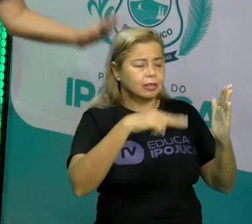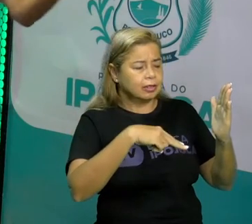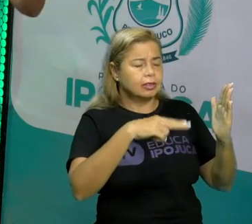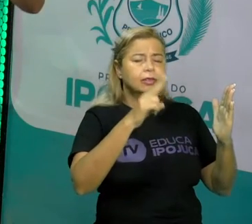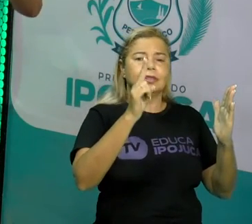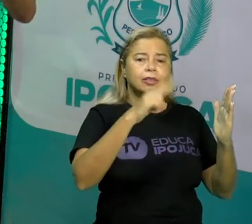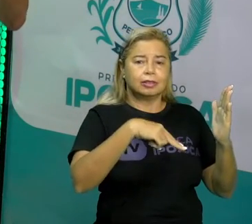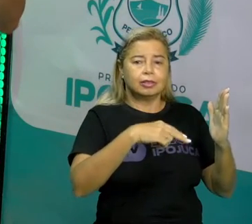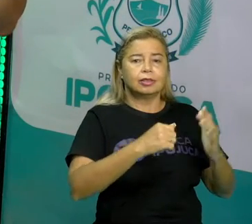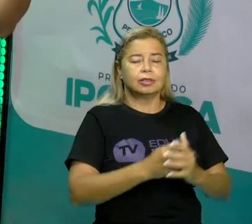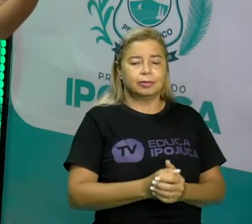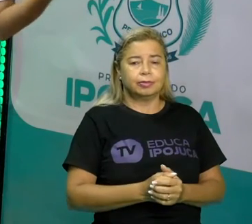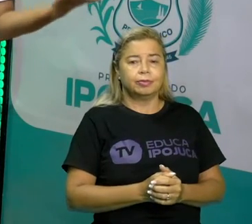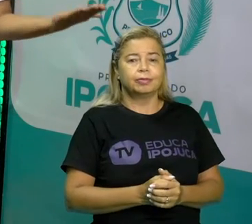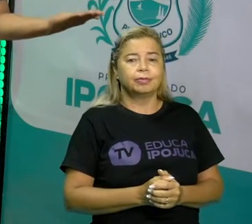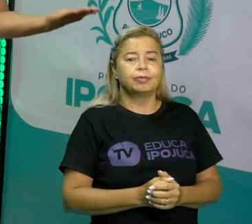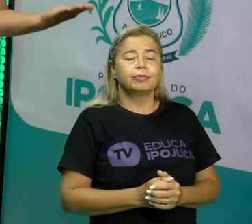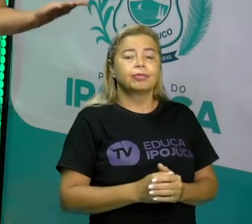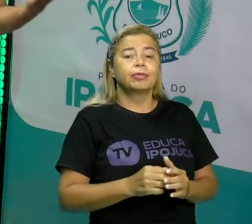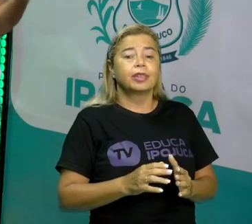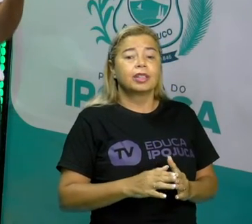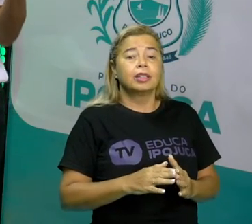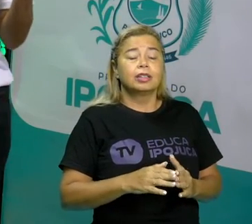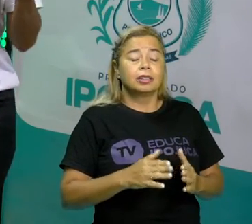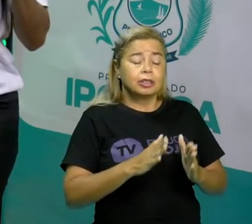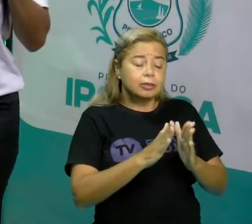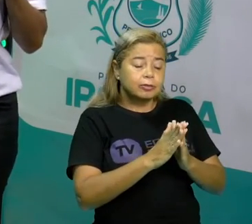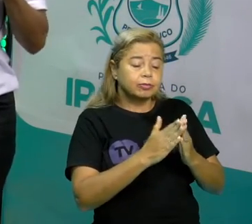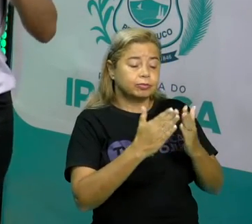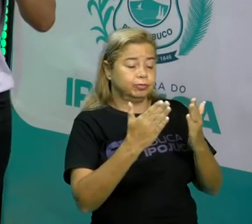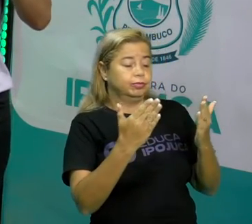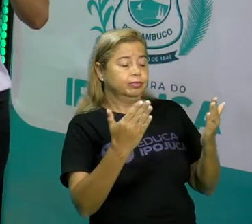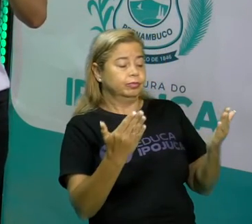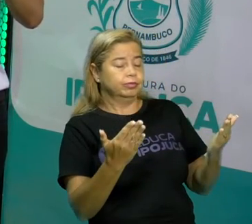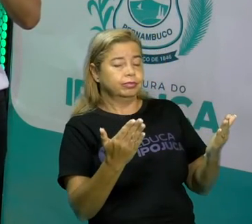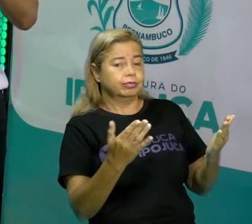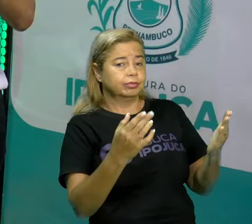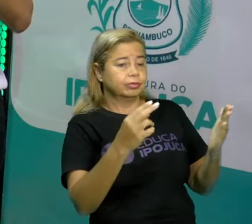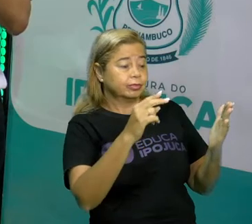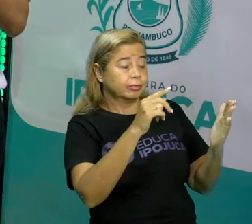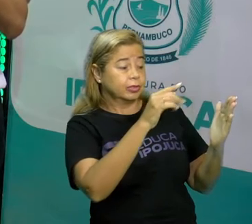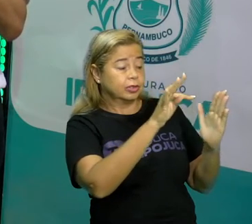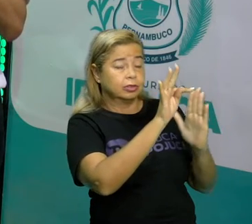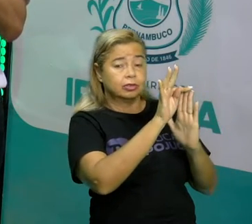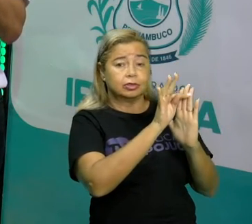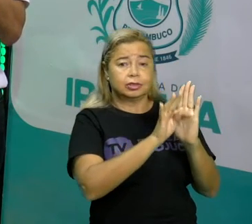tem. Quando a gente lê um texto, a gente vai para o quê? Vamos para